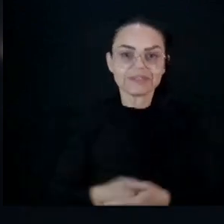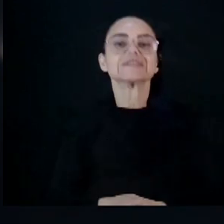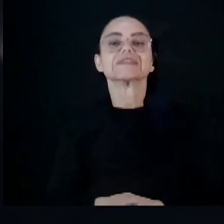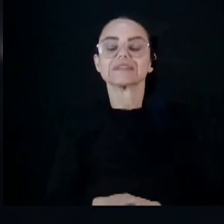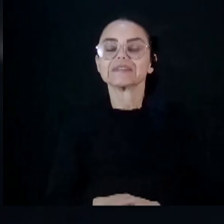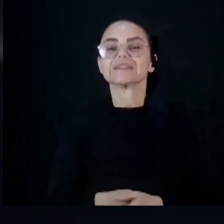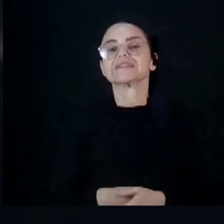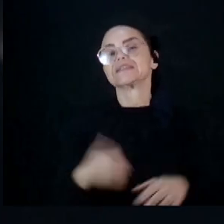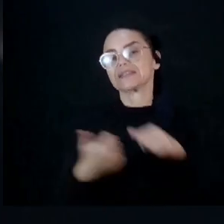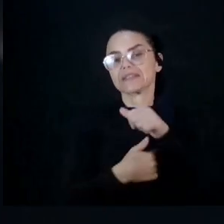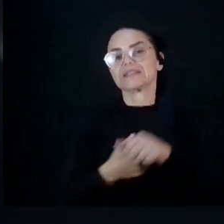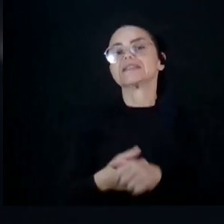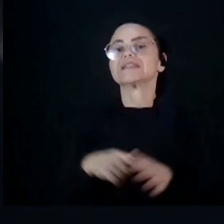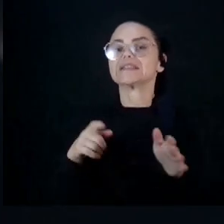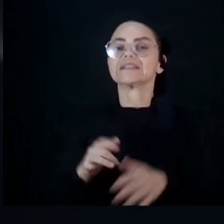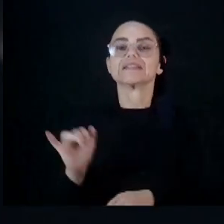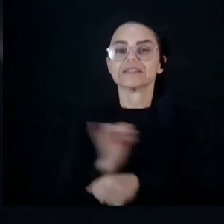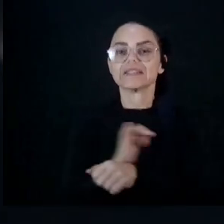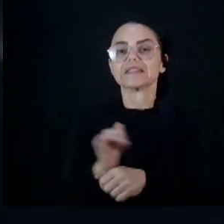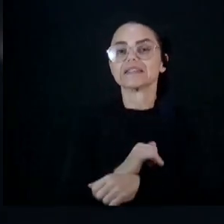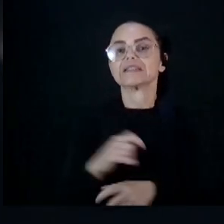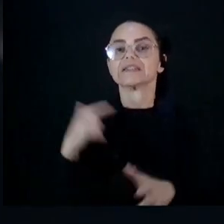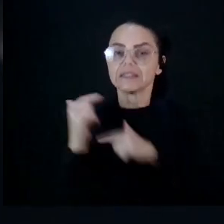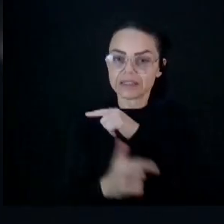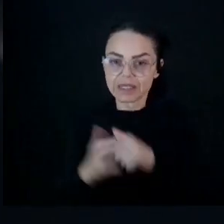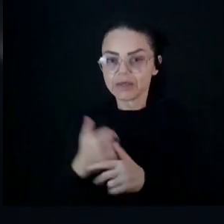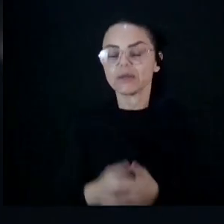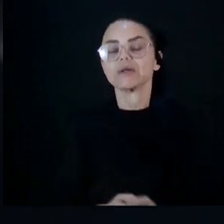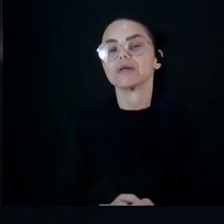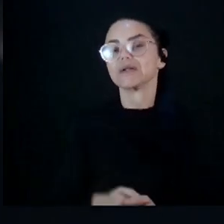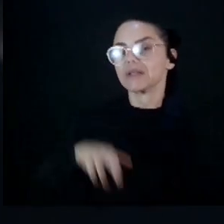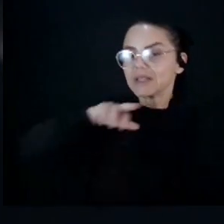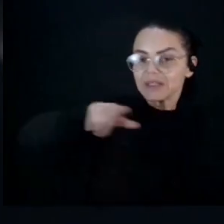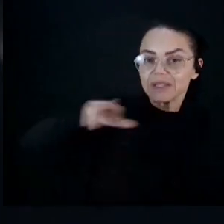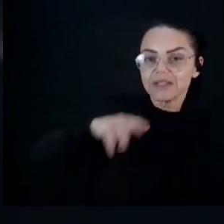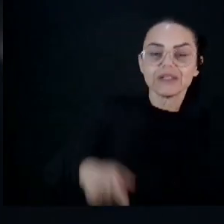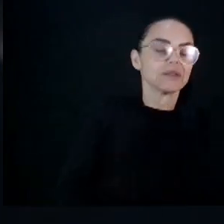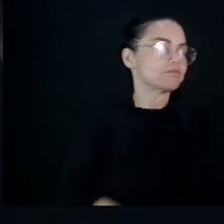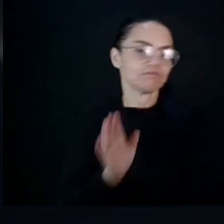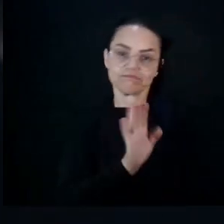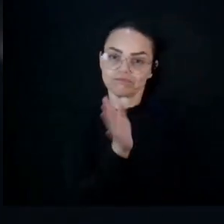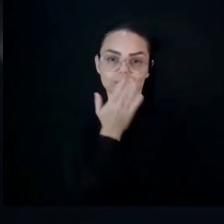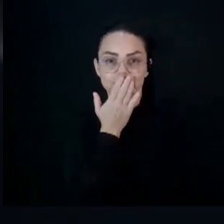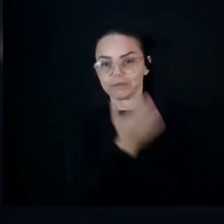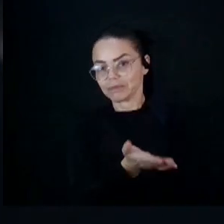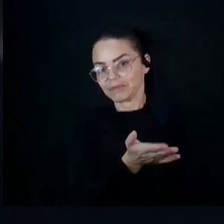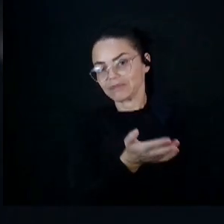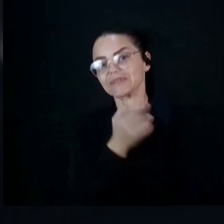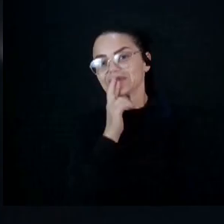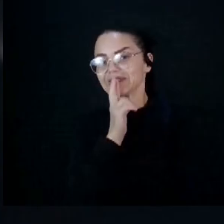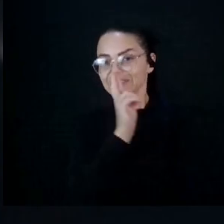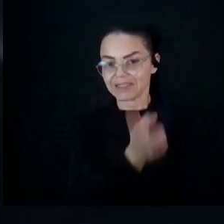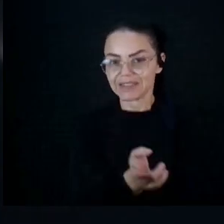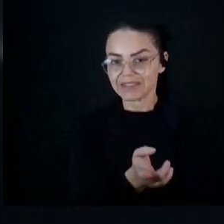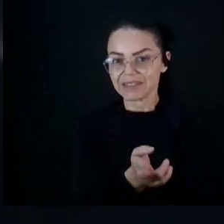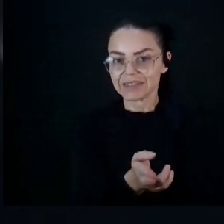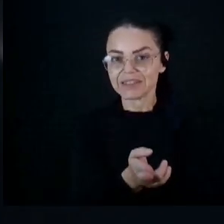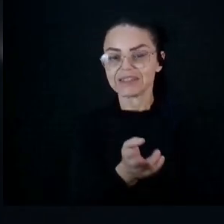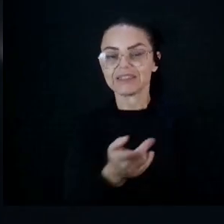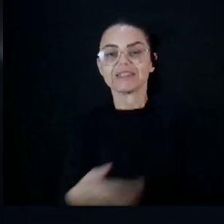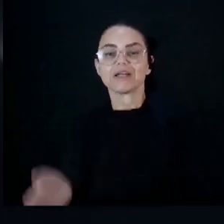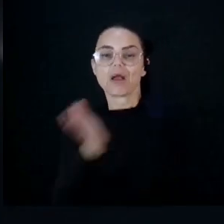uma ferramenta de execução. A diferença é que a gente não está mais só pedindo respostas, está delegando